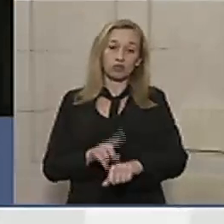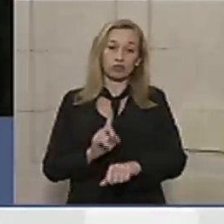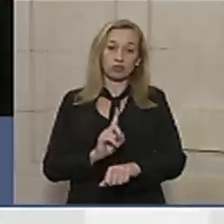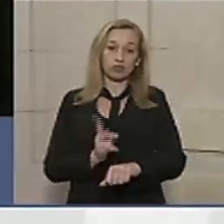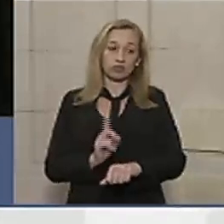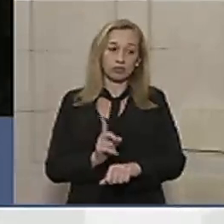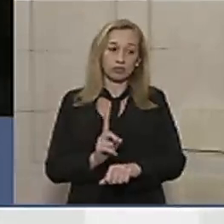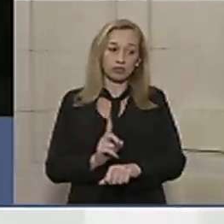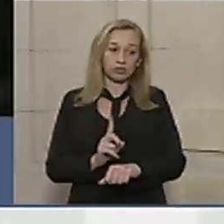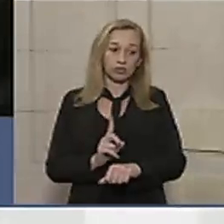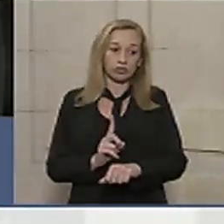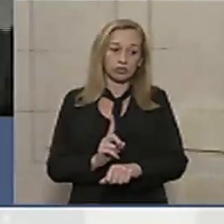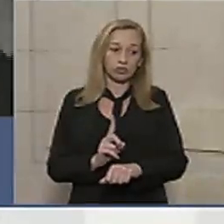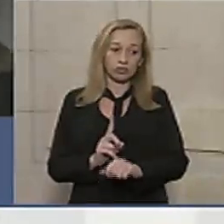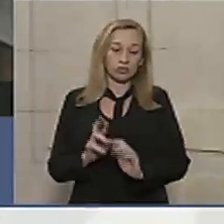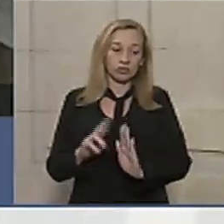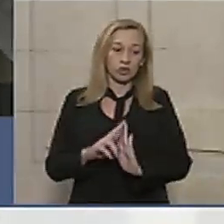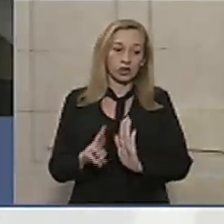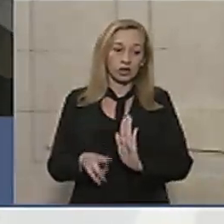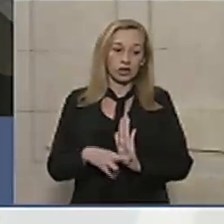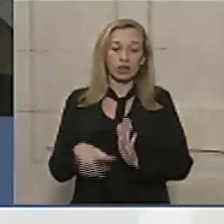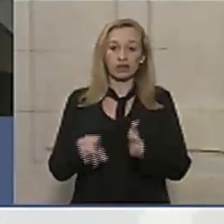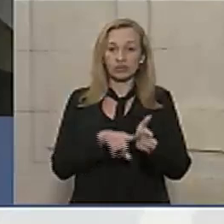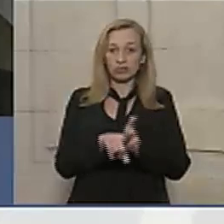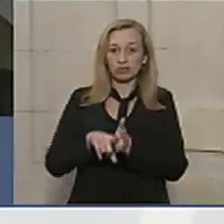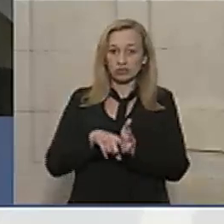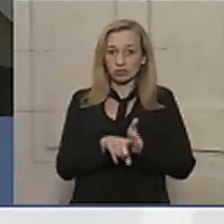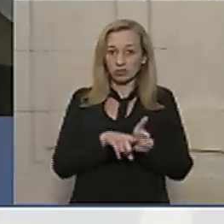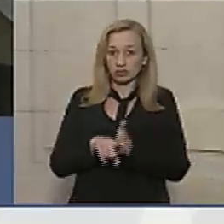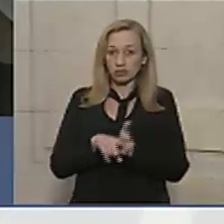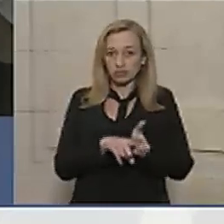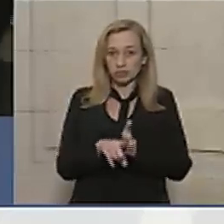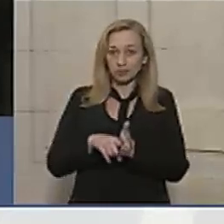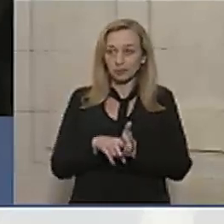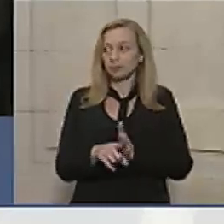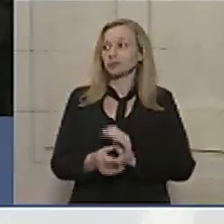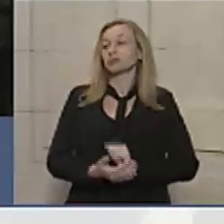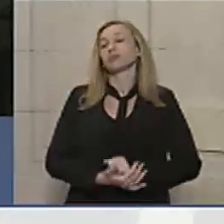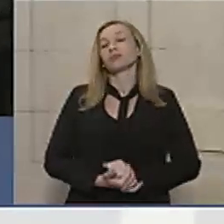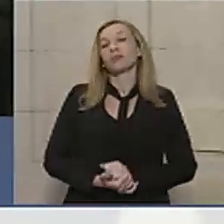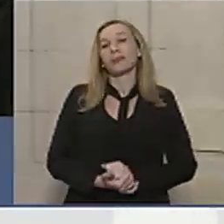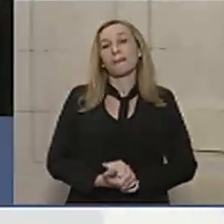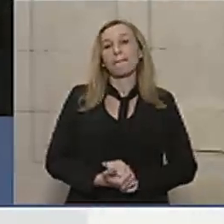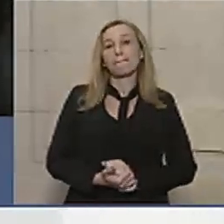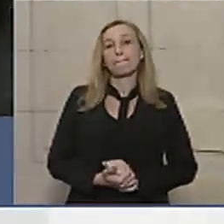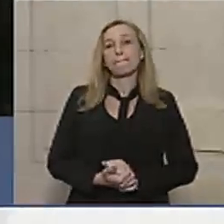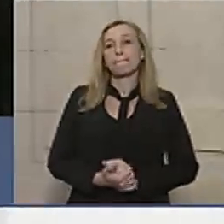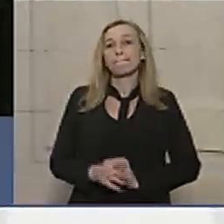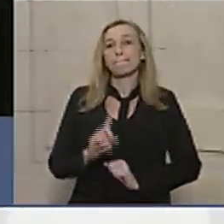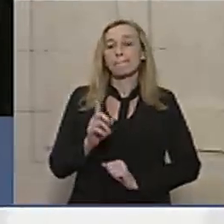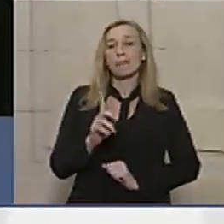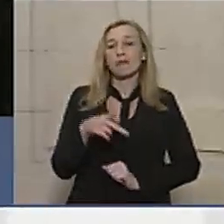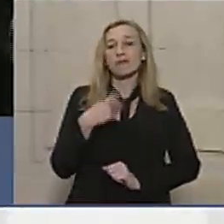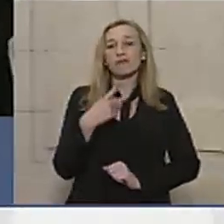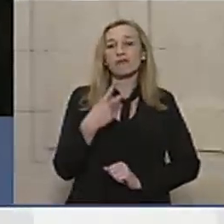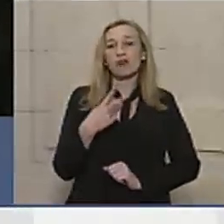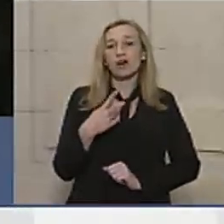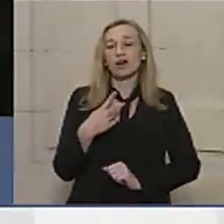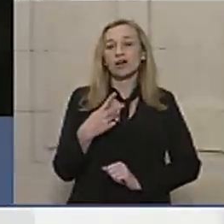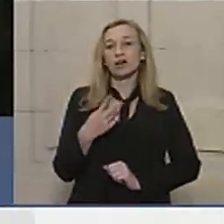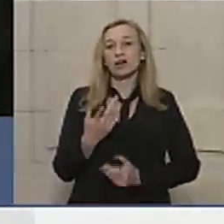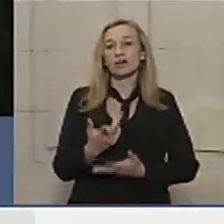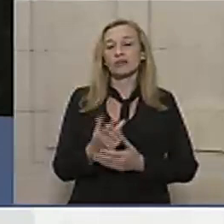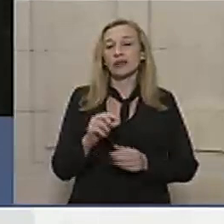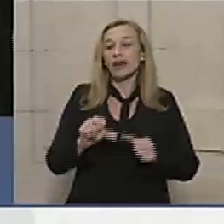a outorga está prevista no regime. Não diz a origem pelo qual vai o